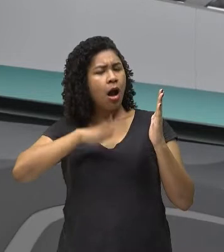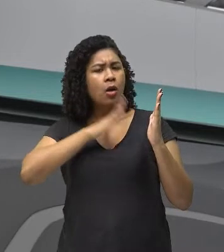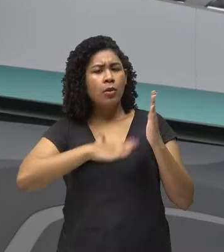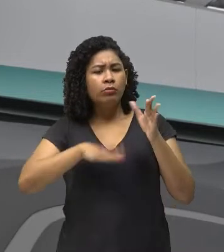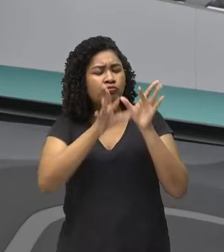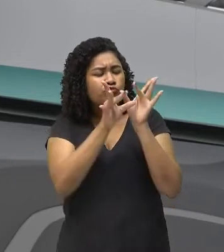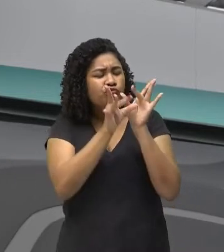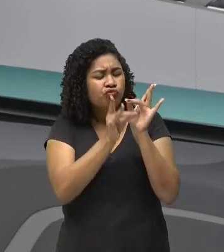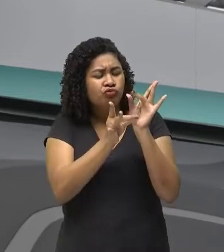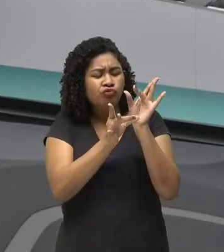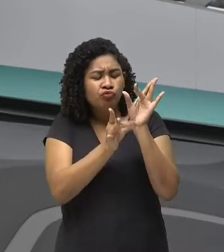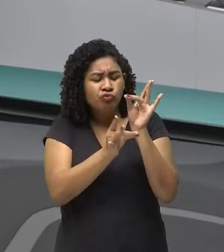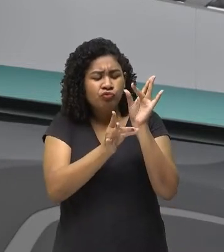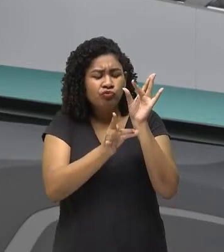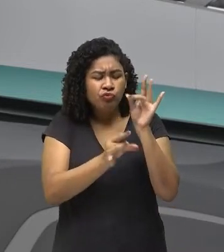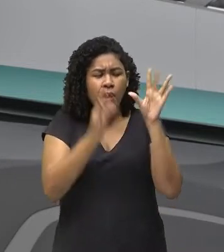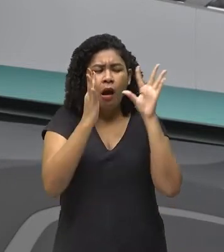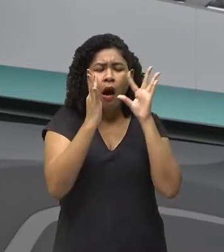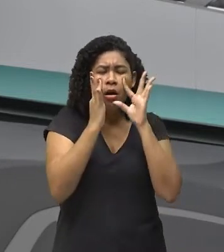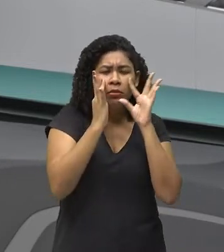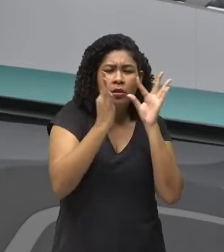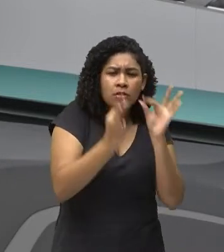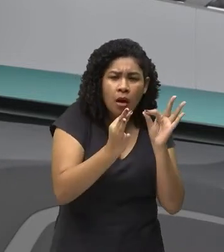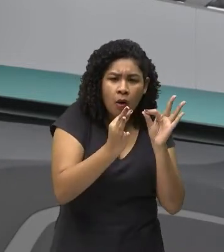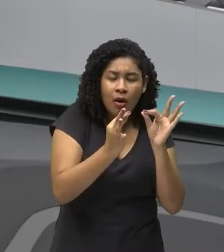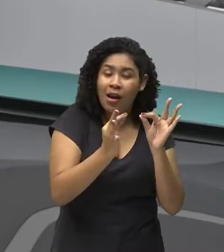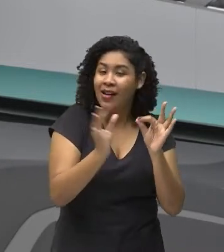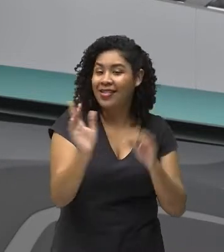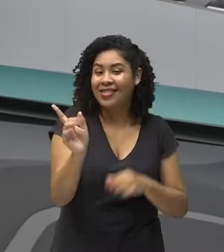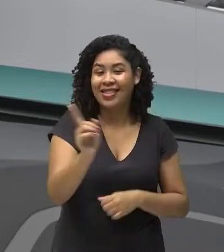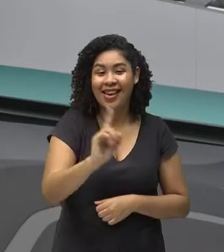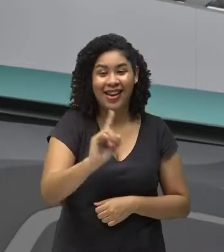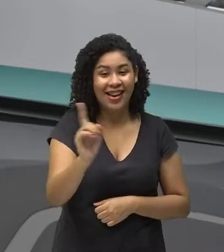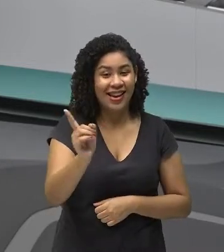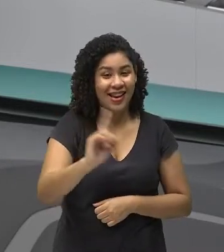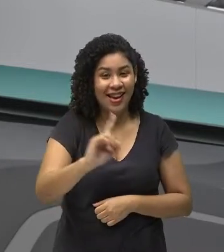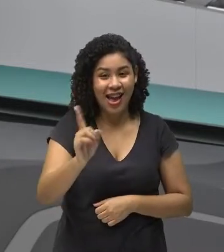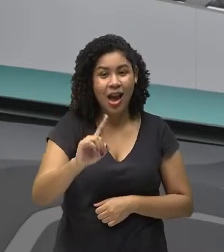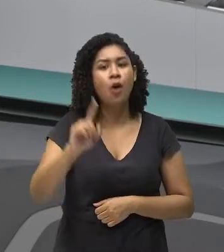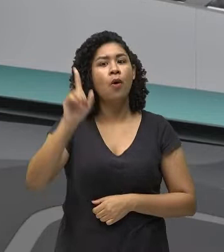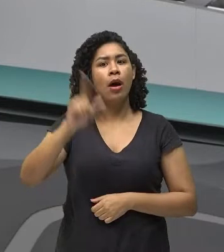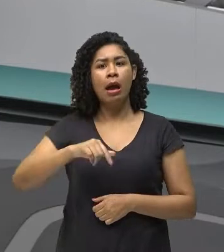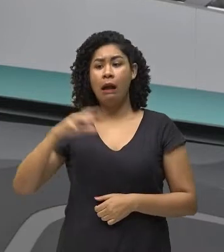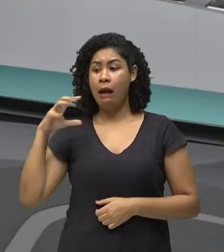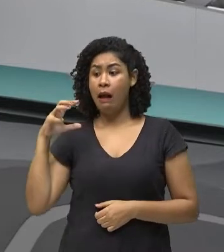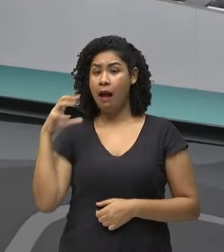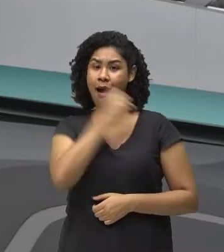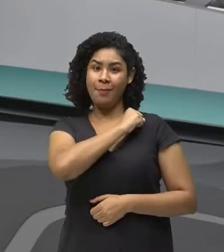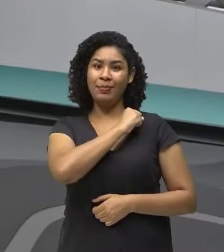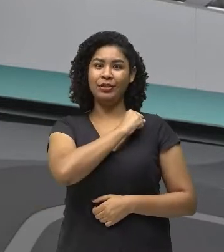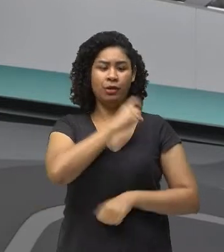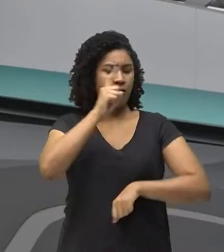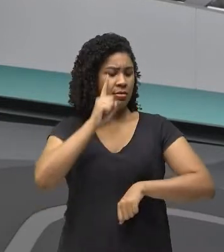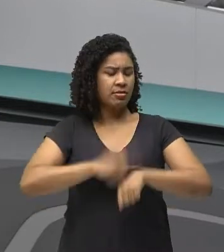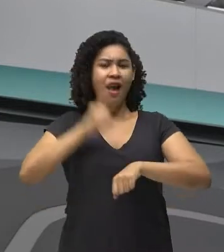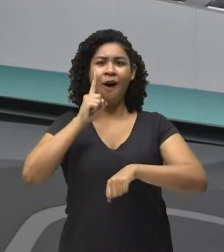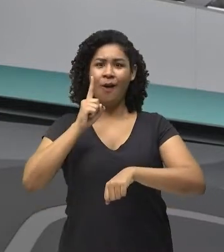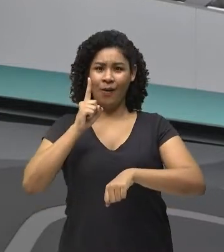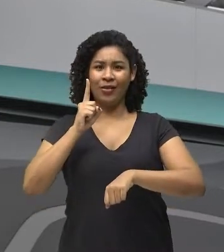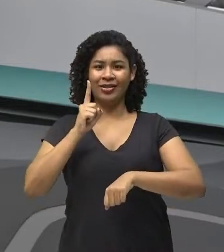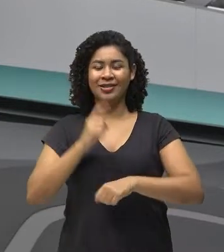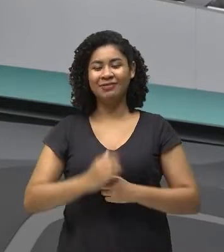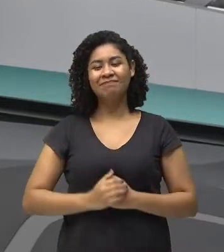detalhe, bem bonitinho. Não, não, não, não, não. É uma leitura 3 a 4 vezes mais rápida que uma